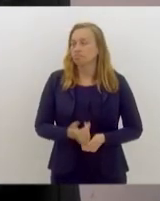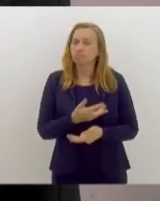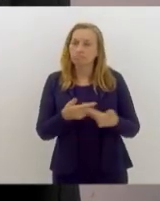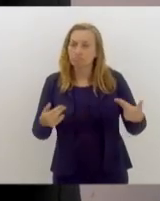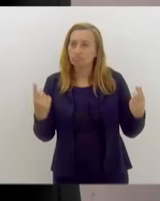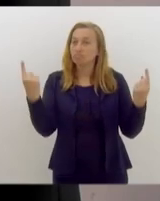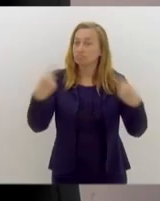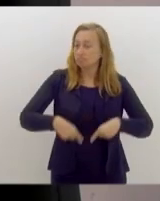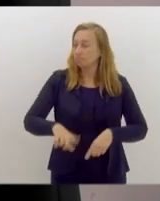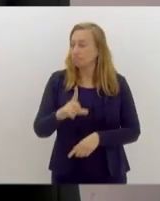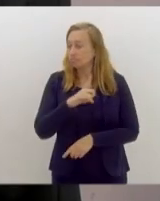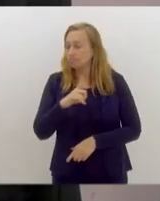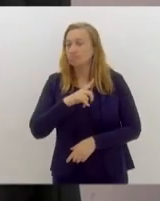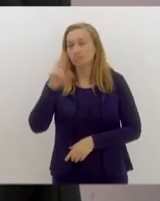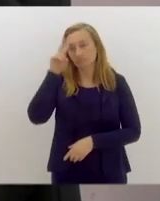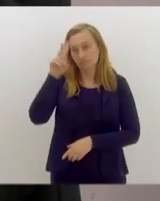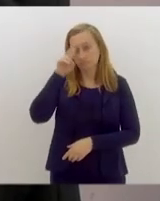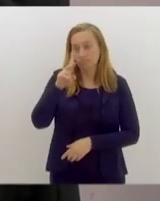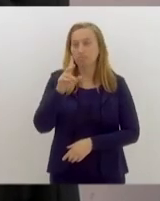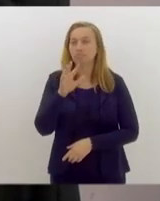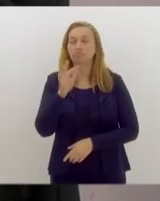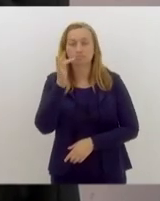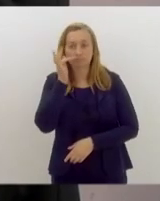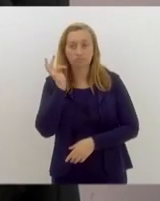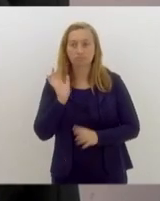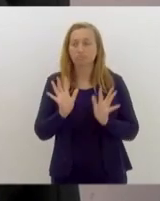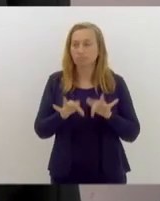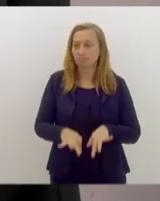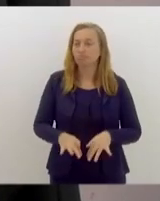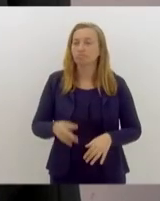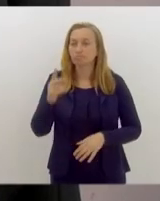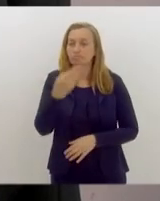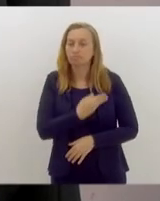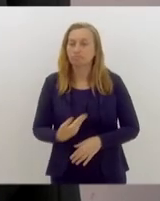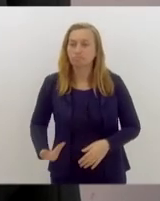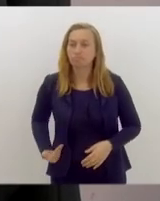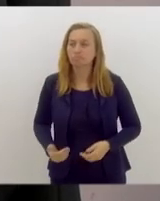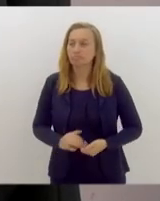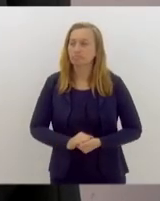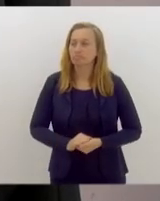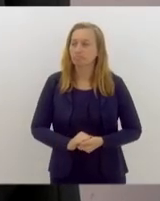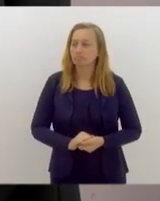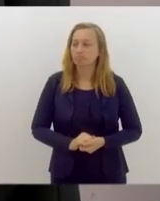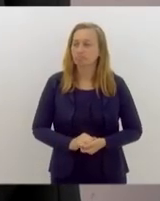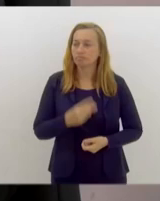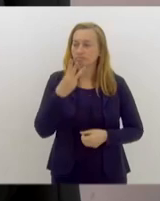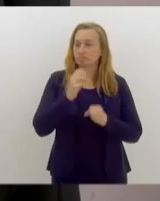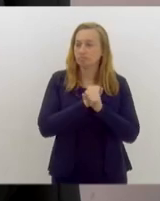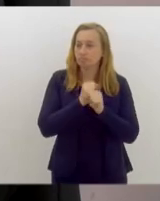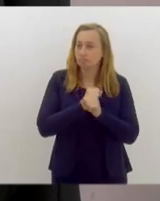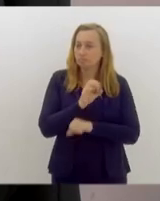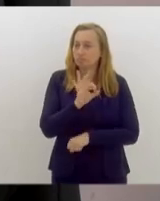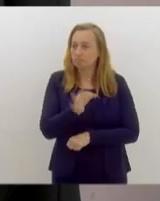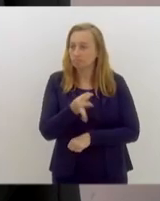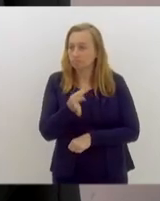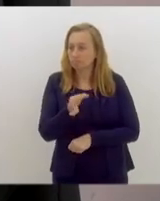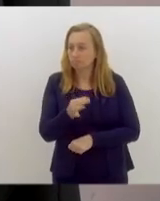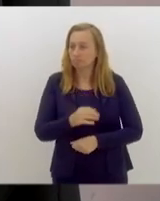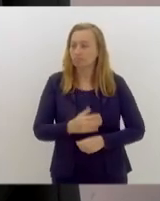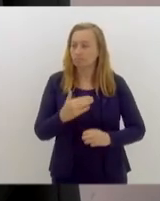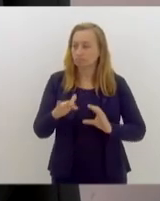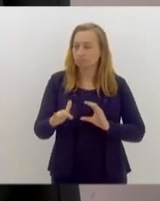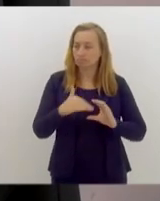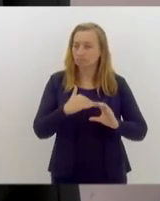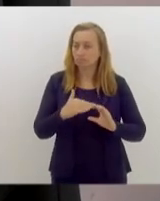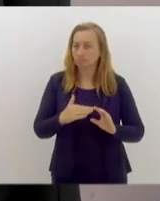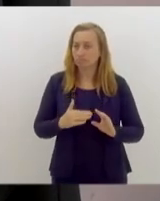vários desafios. E lembrar, Flávio, para concluir, que o governo levou 3 anos, praticamente, para mandar mensagem